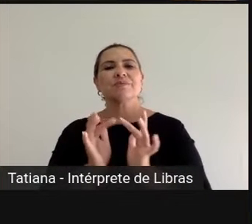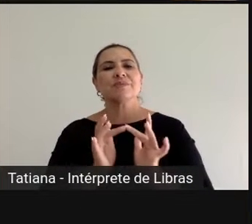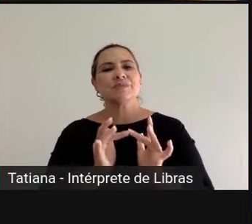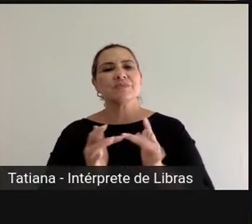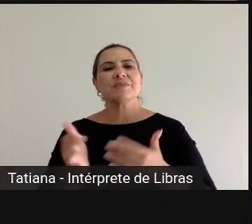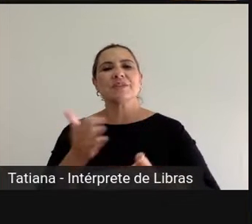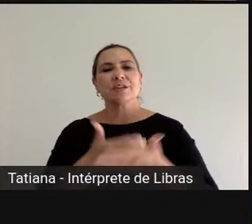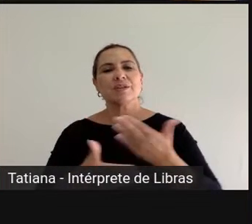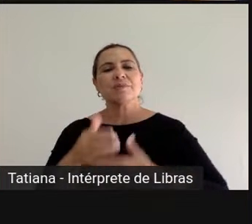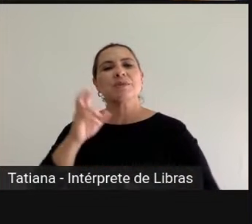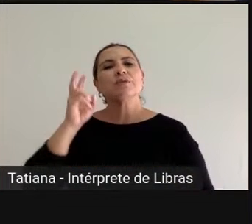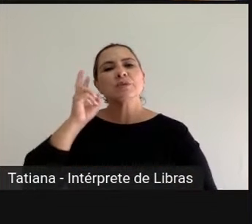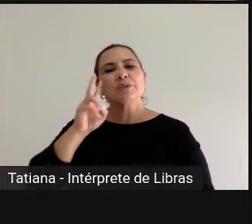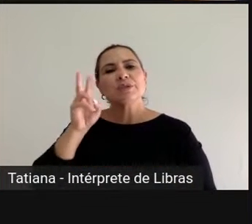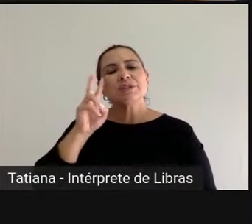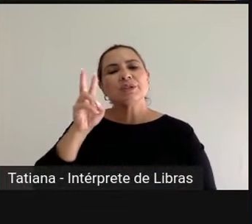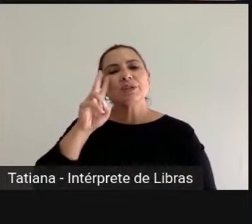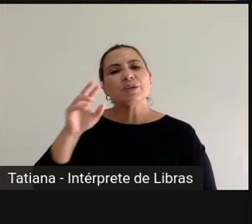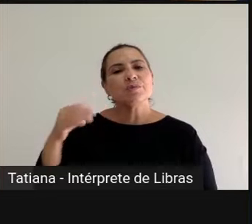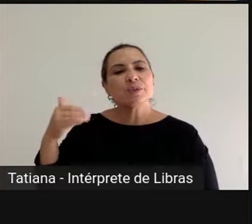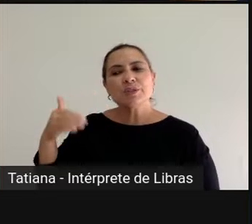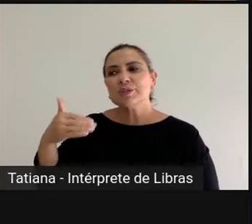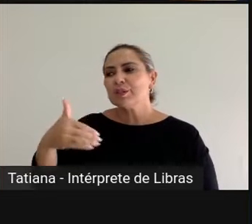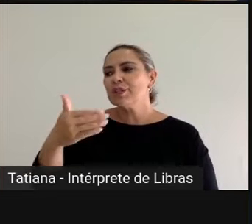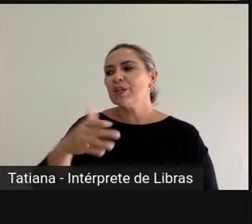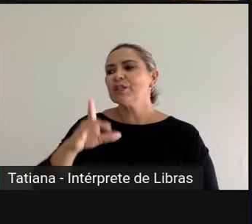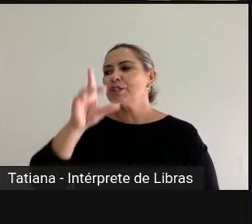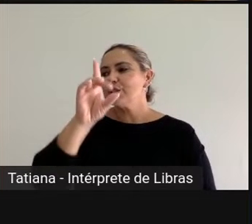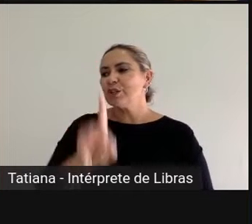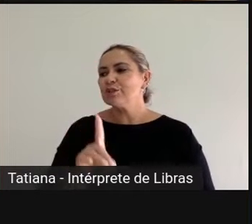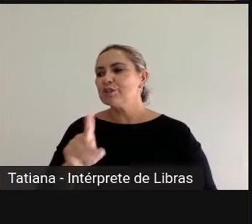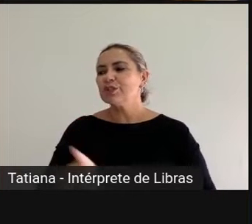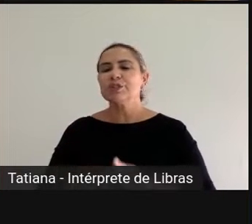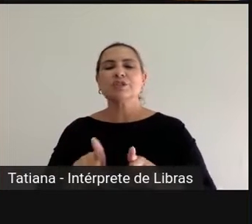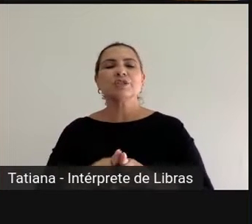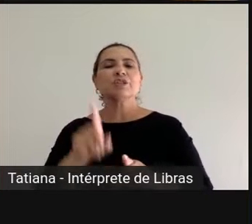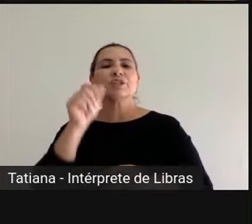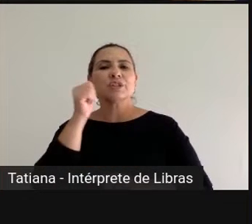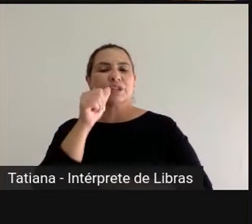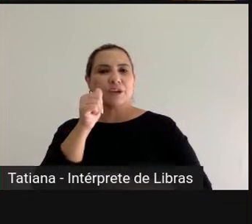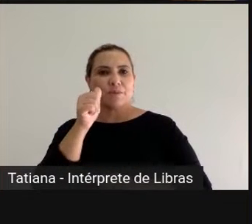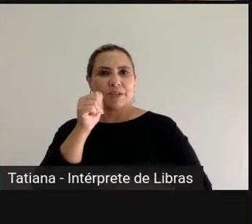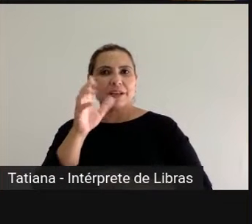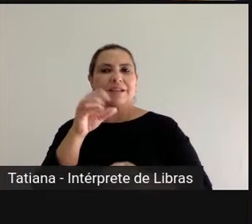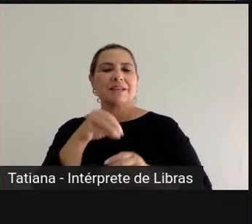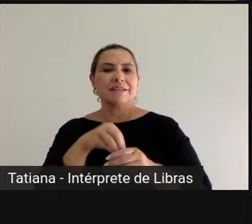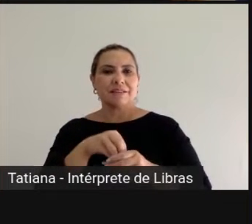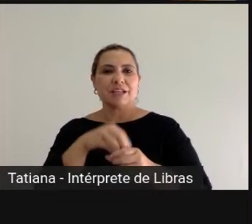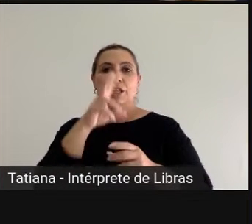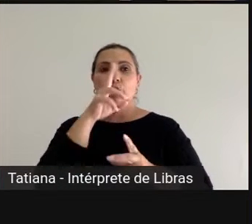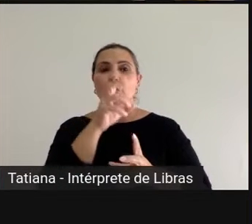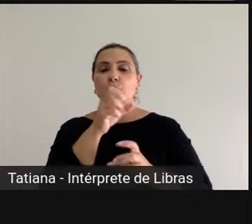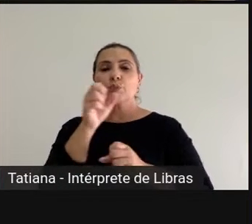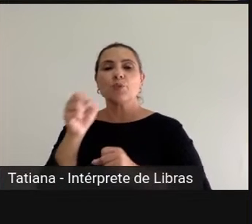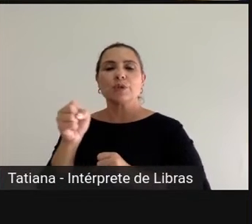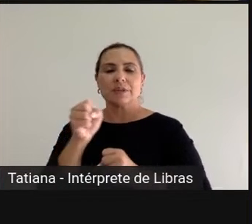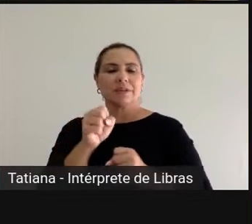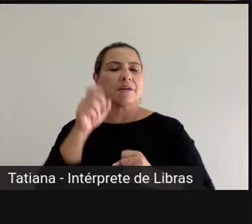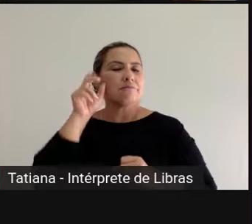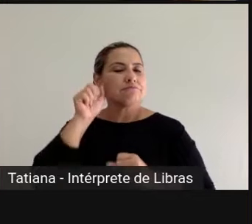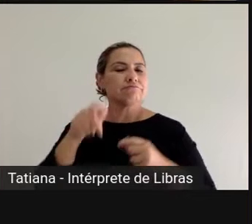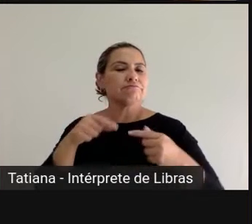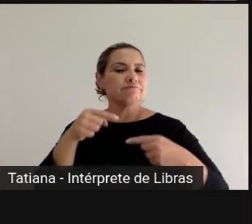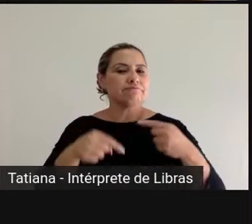processo histórico de reconhecimento dos direitos políticos das mulheres e da própria institucionalização do poder político. A